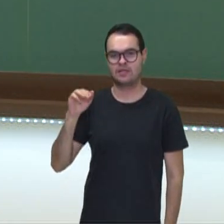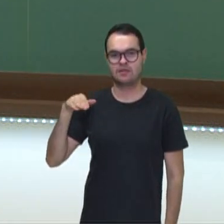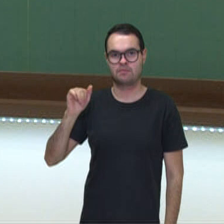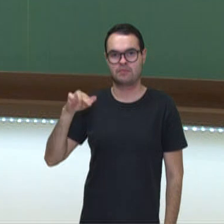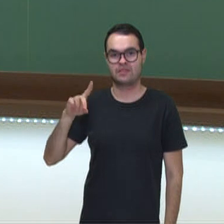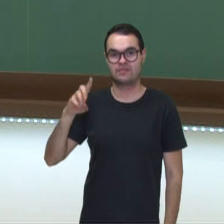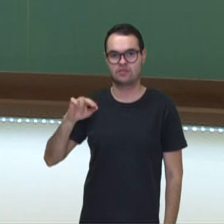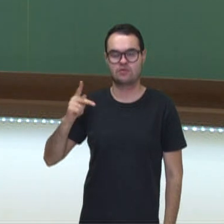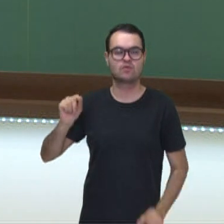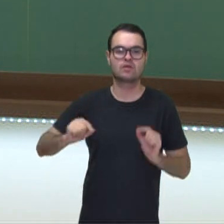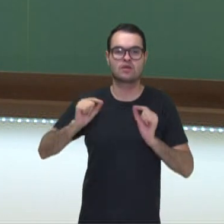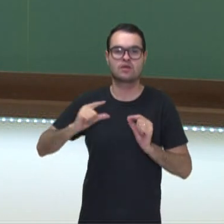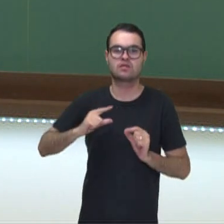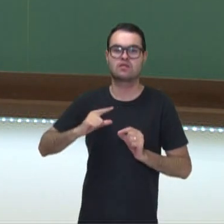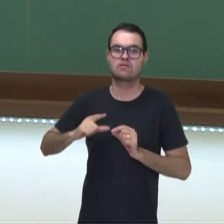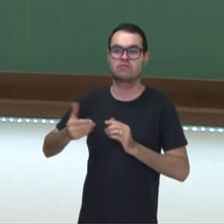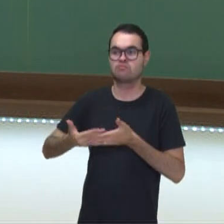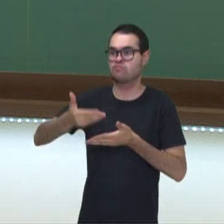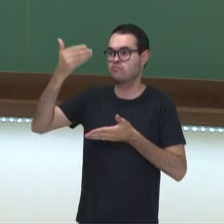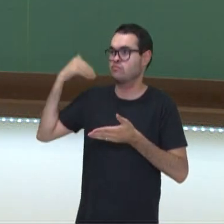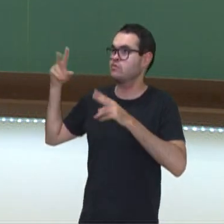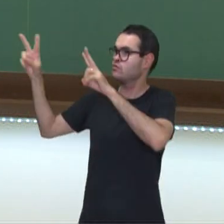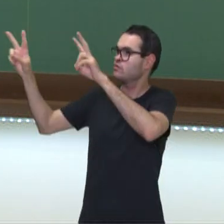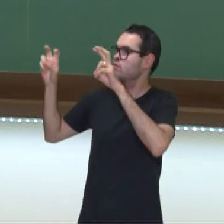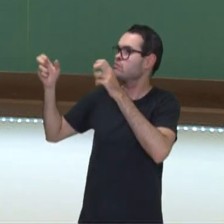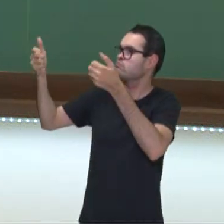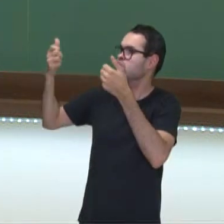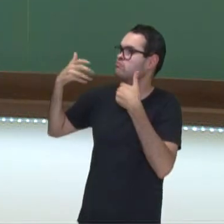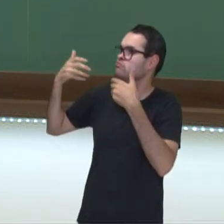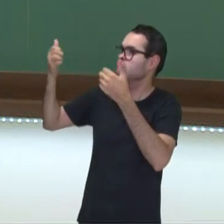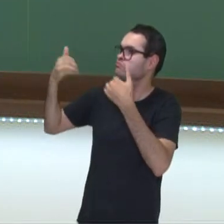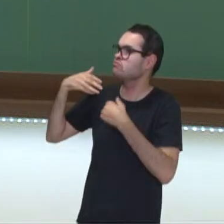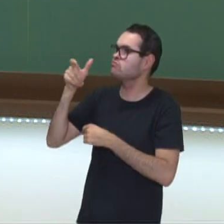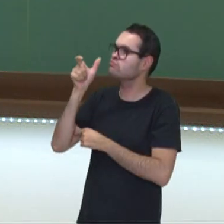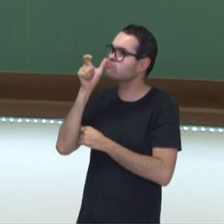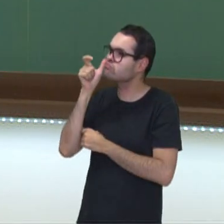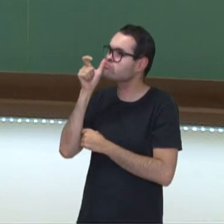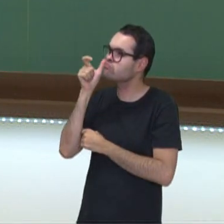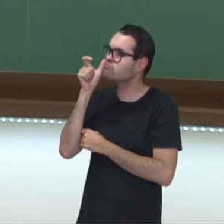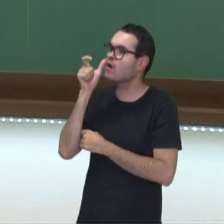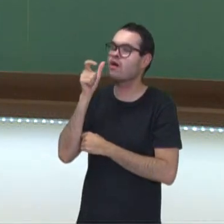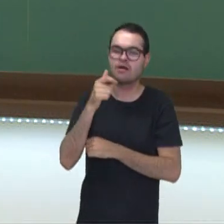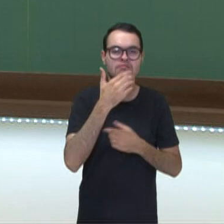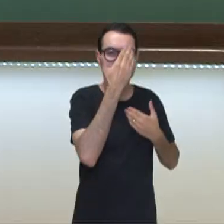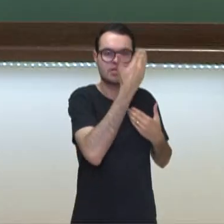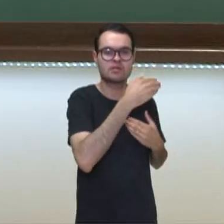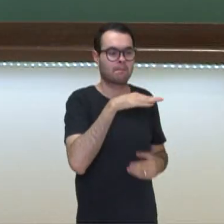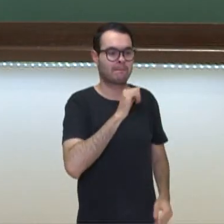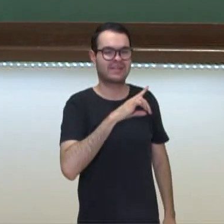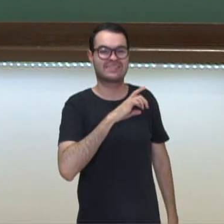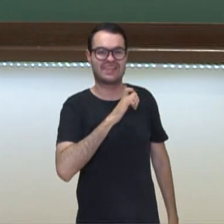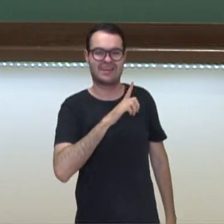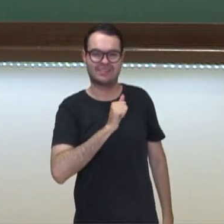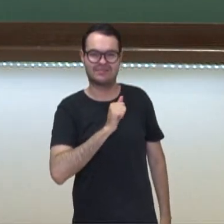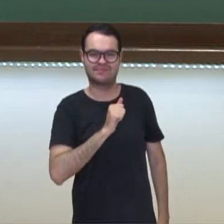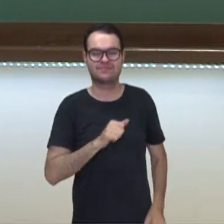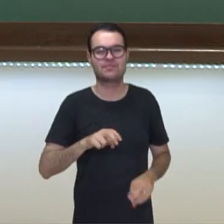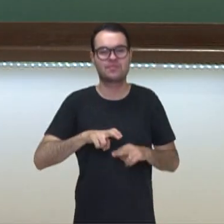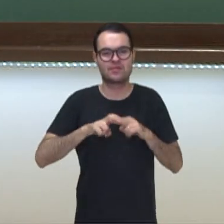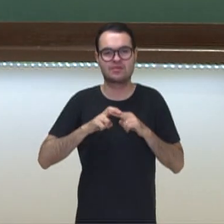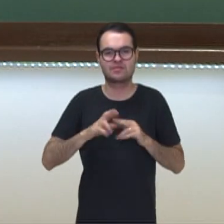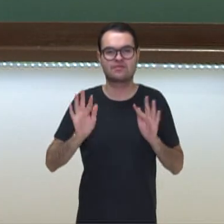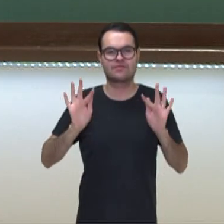atravessado por um grande discurso histórico e pacífico de Nelson Mandela. Pois bem, minha gente, eu queria me despedir